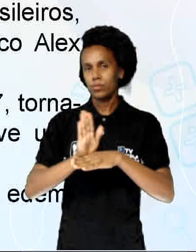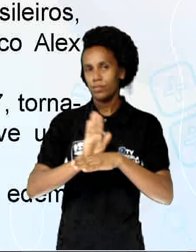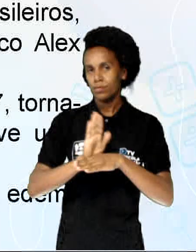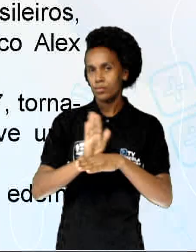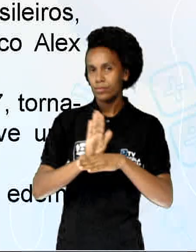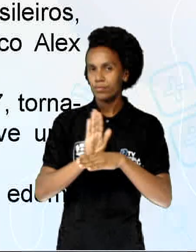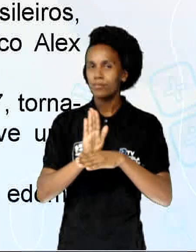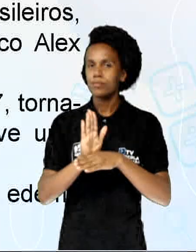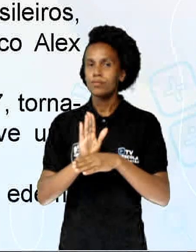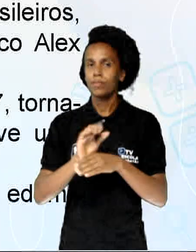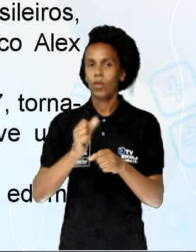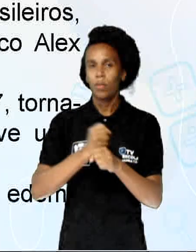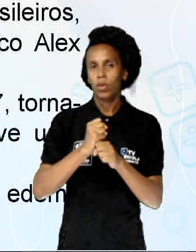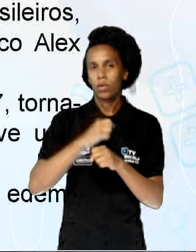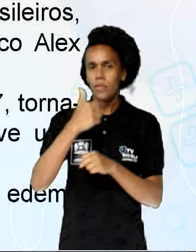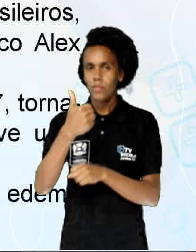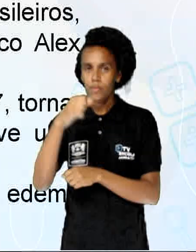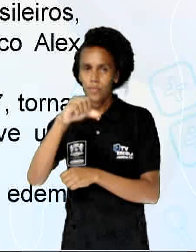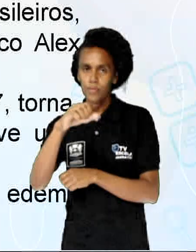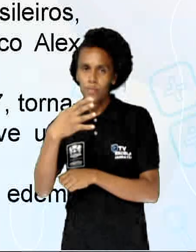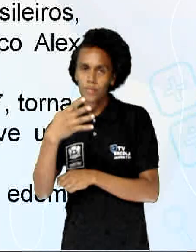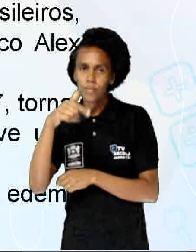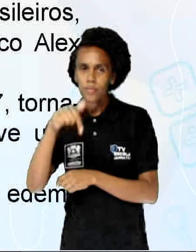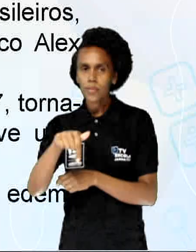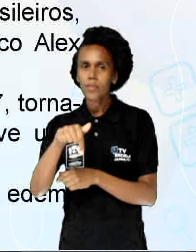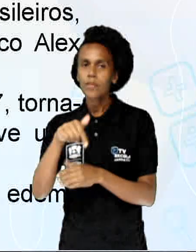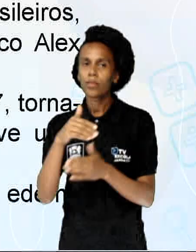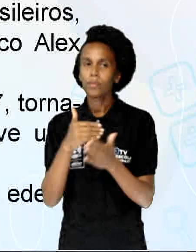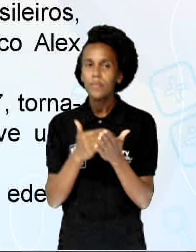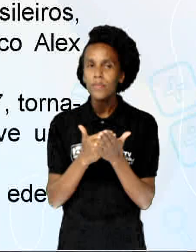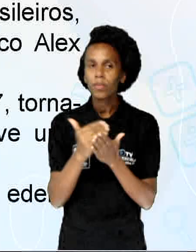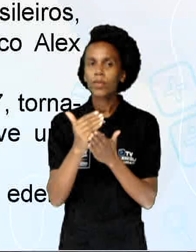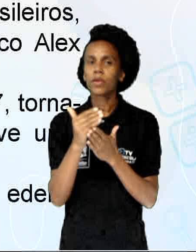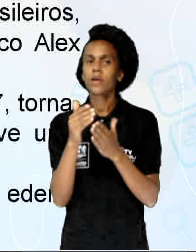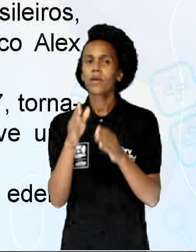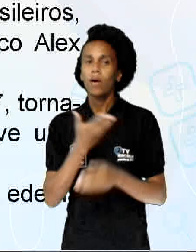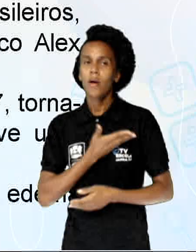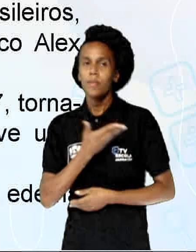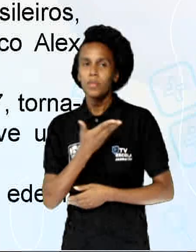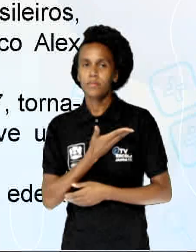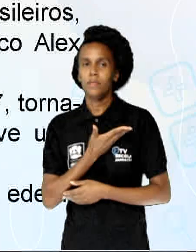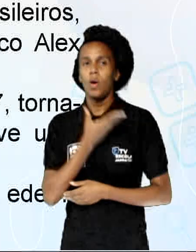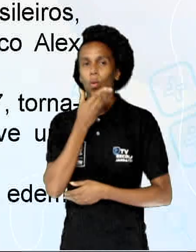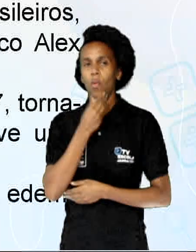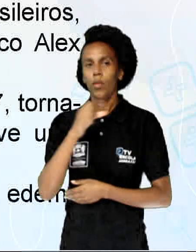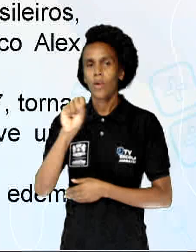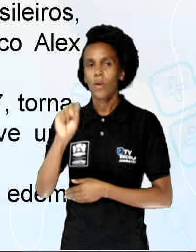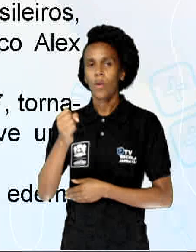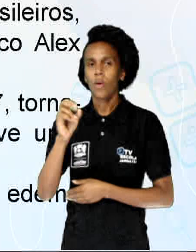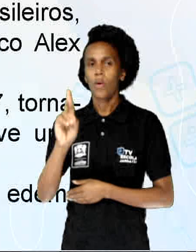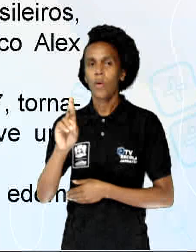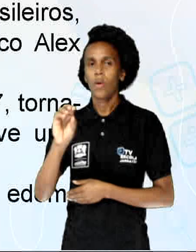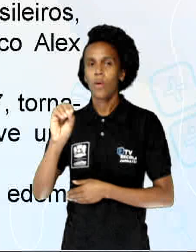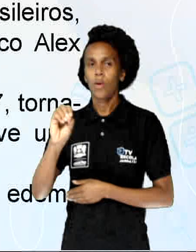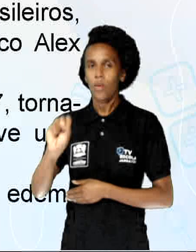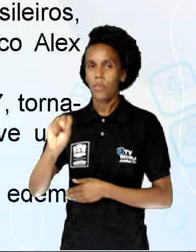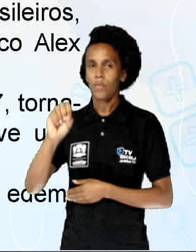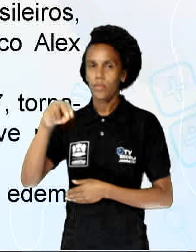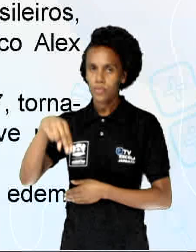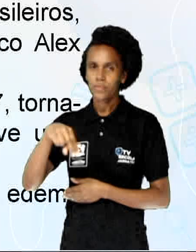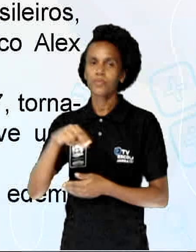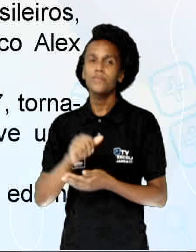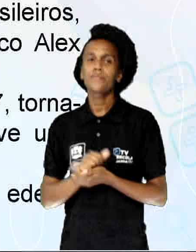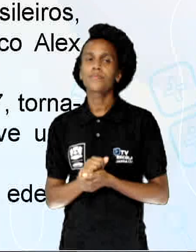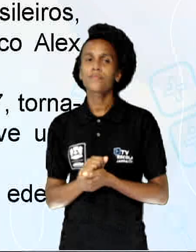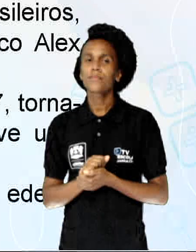Orson Welles. Vinícius teve uma vida amorosa agitada, casando-se 9 vezes. O